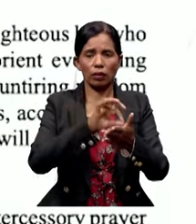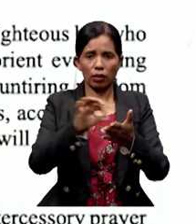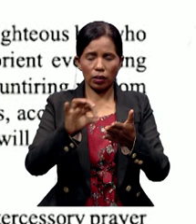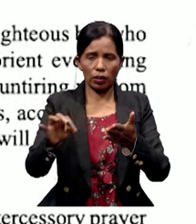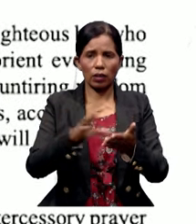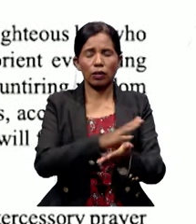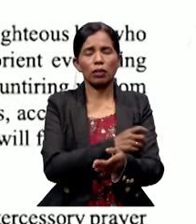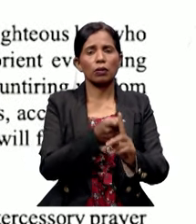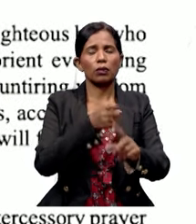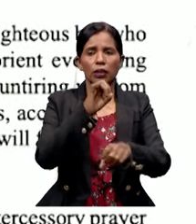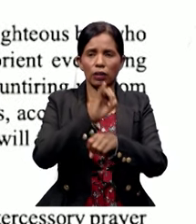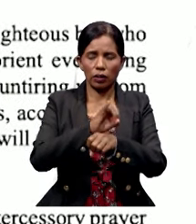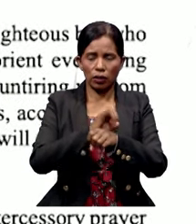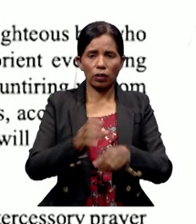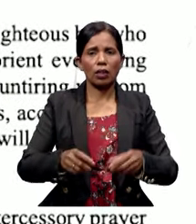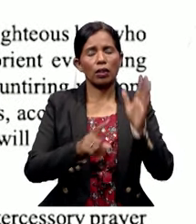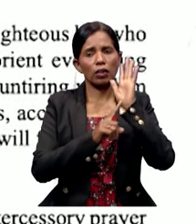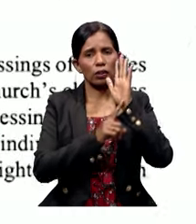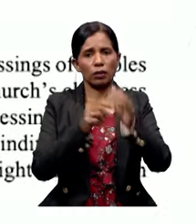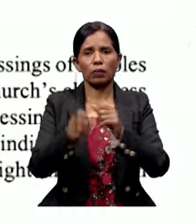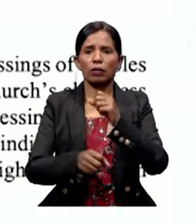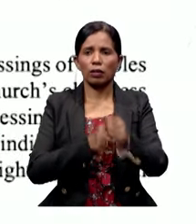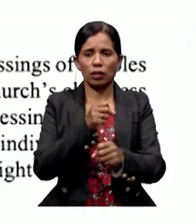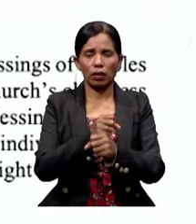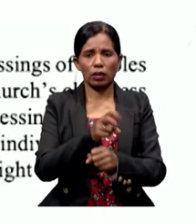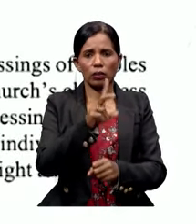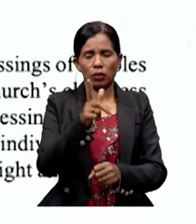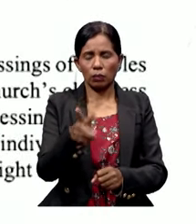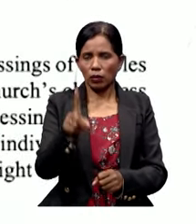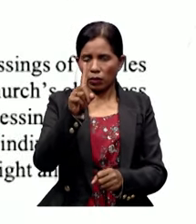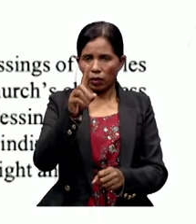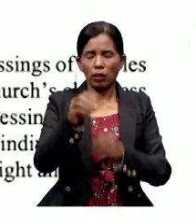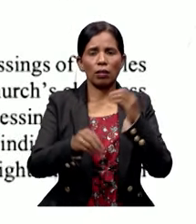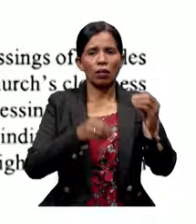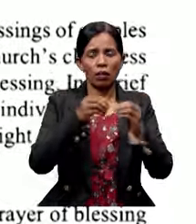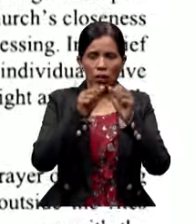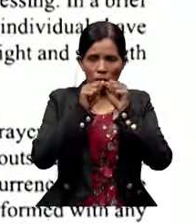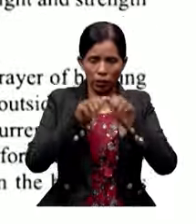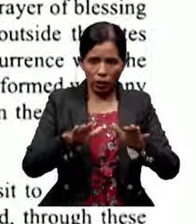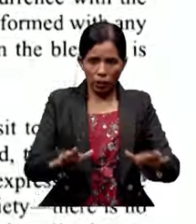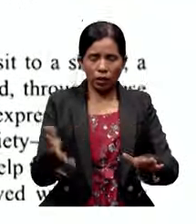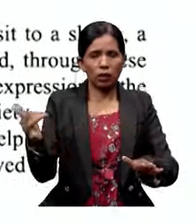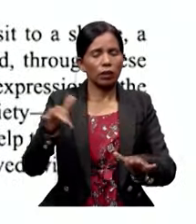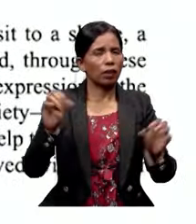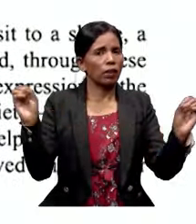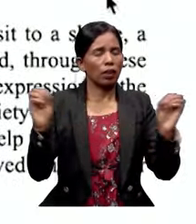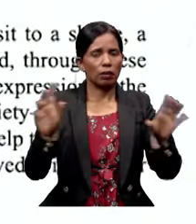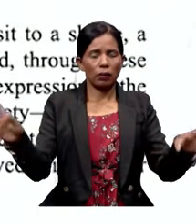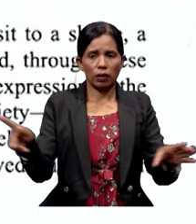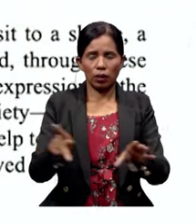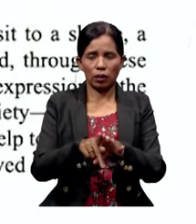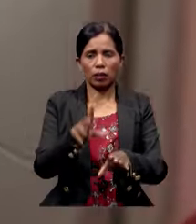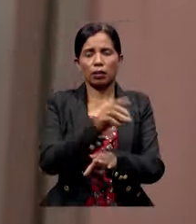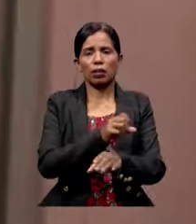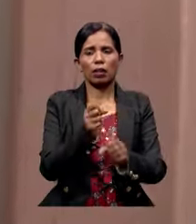Doutrina Vaticano União, fosai ona iatina rihun roro nulo resin ida katak, benção sirane, la hola parte e ritual